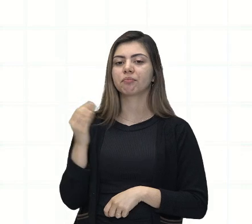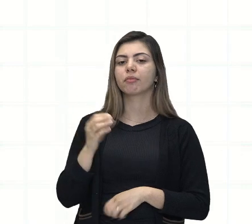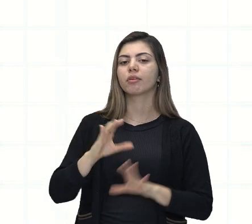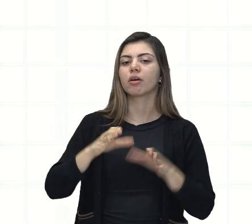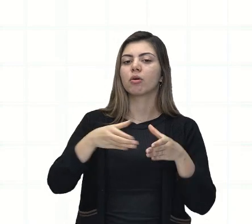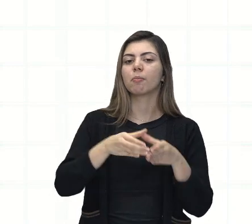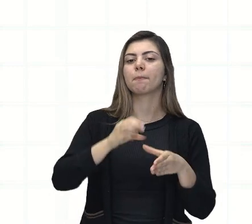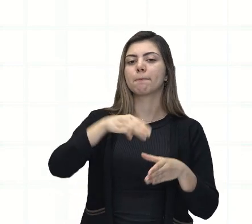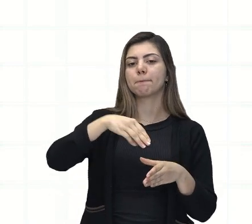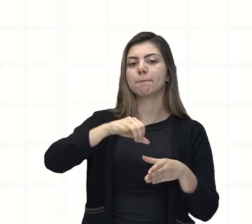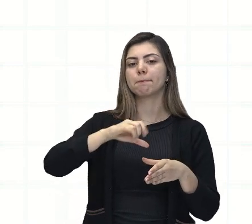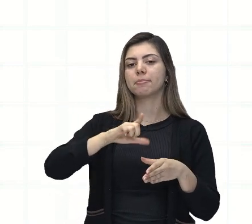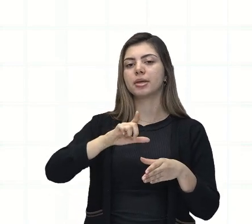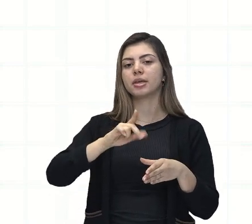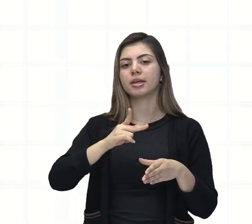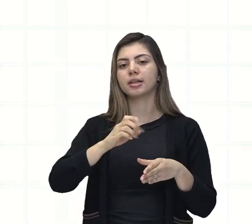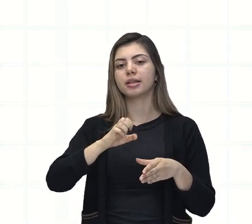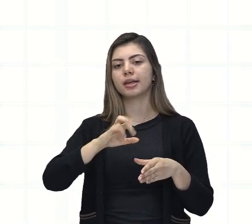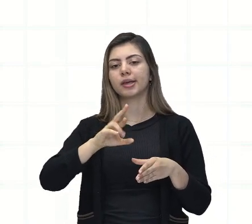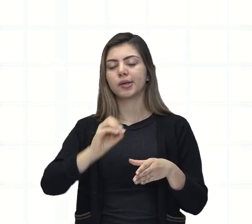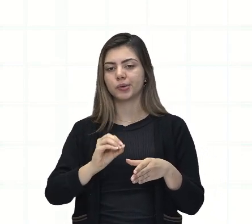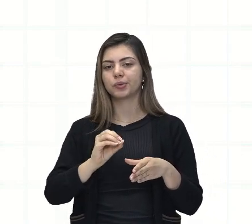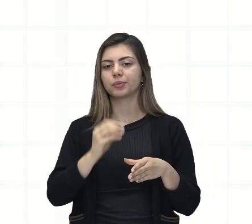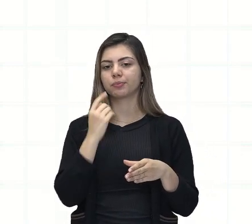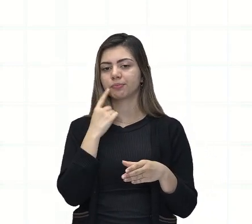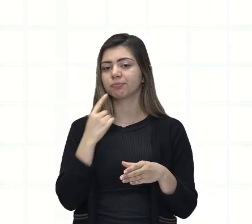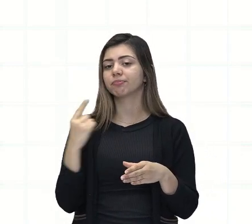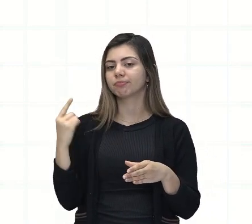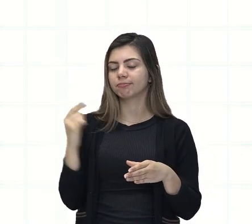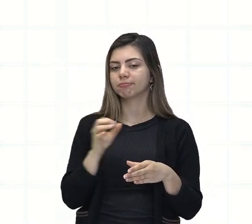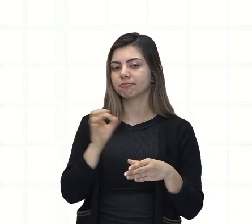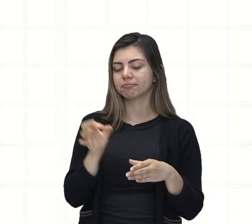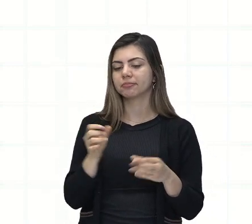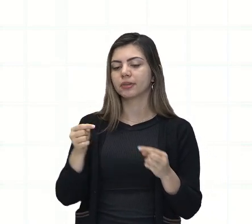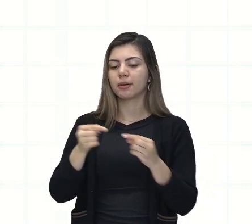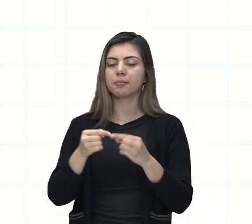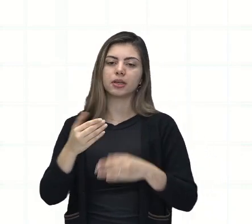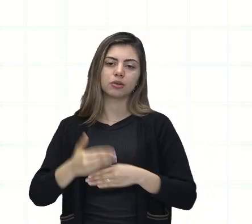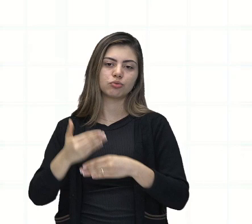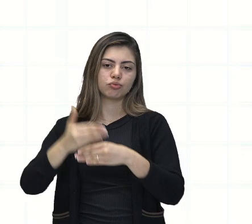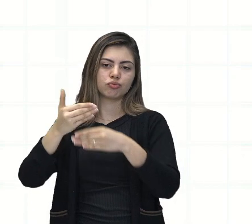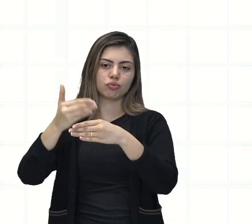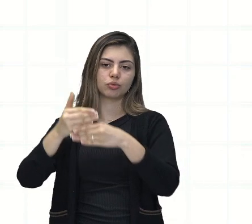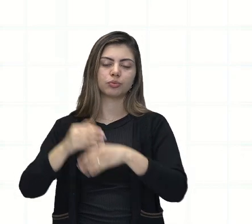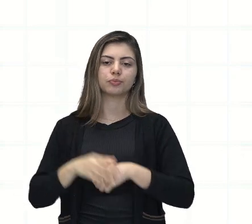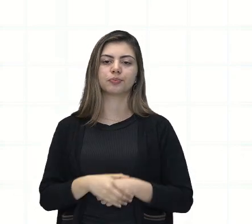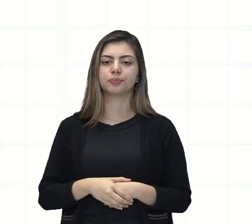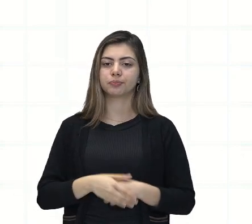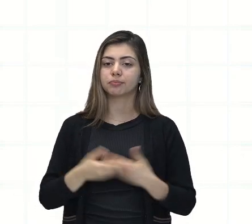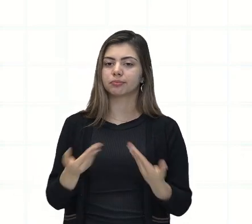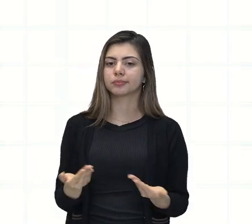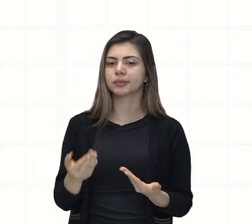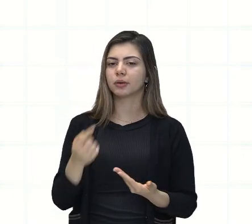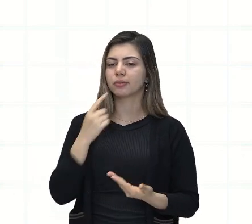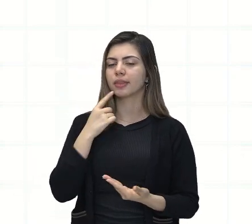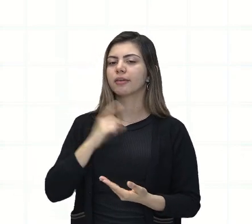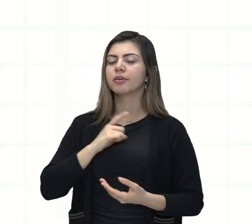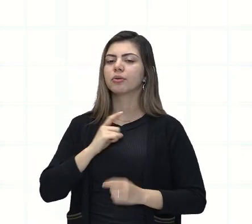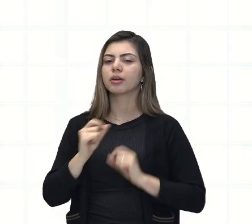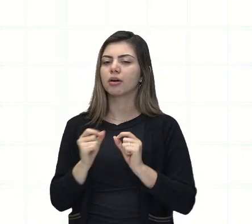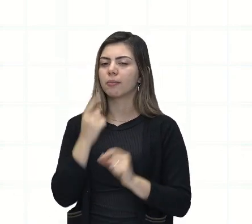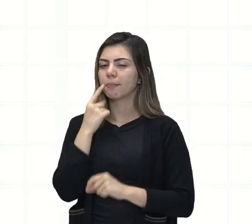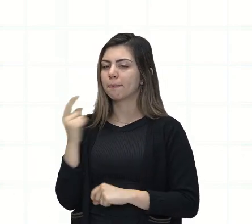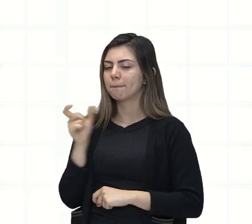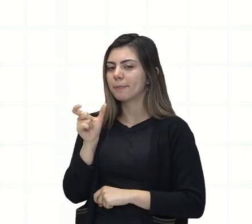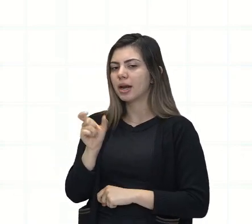Então, 1000 tijolos, mas tem essa maneira de falar milheiro. Qual foi esse ser? Essa